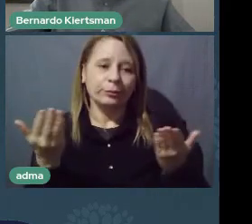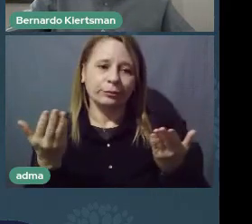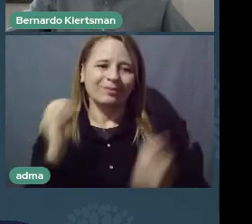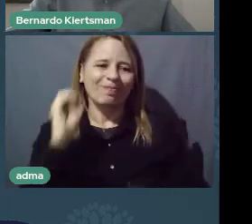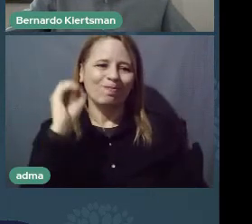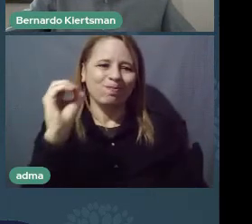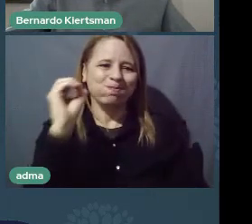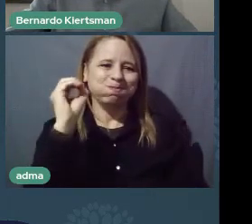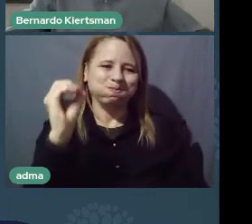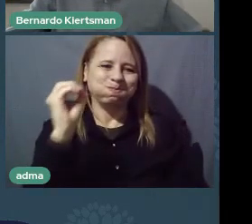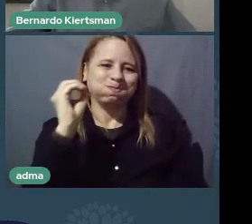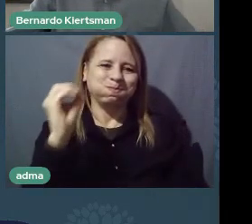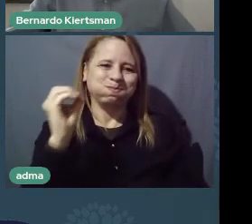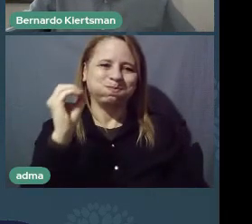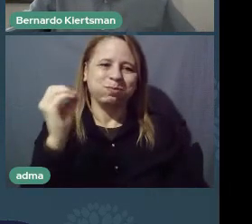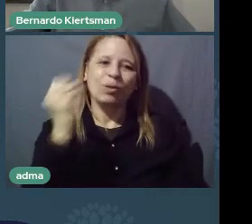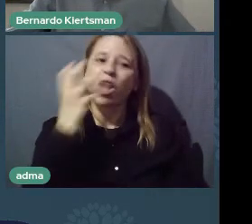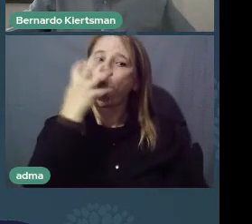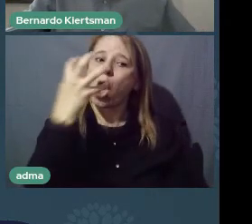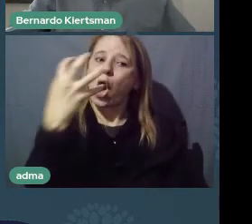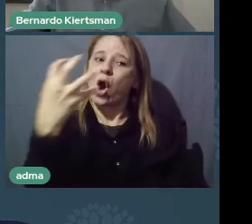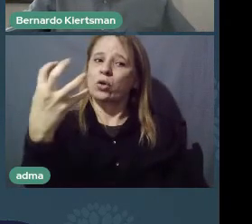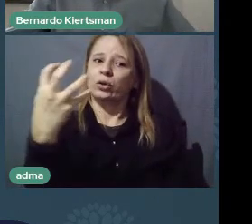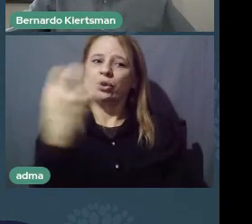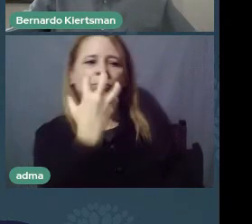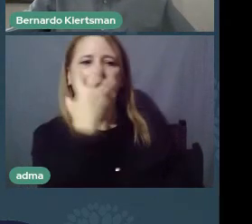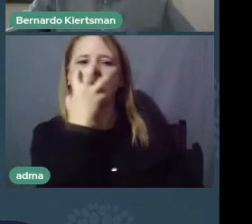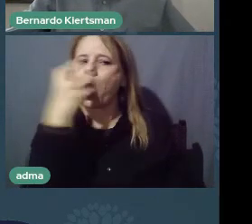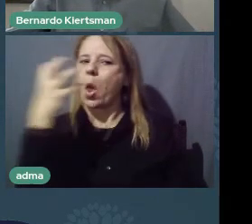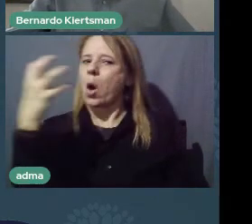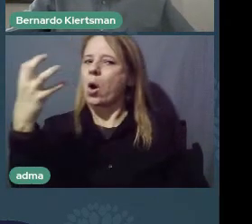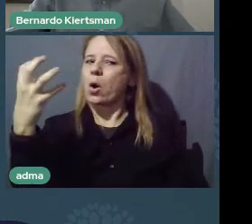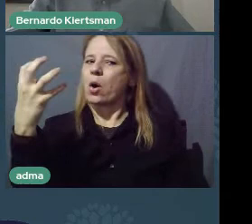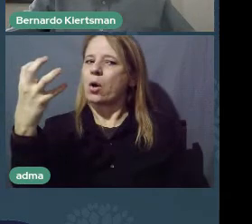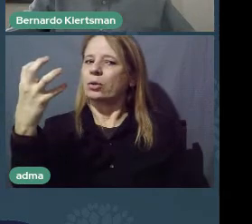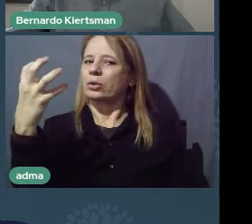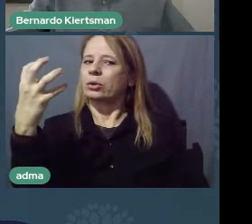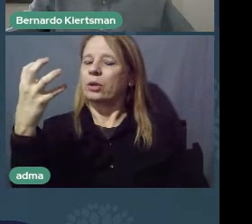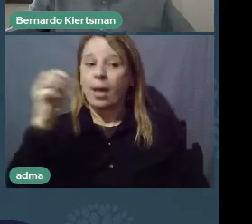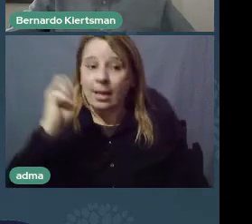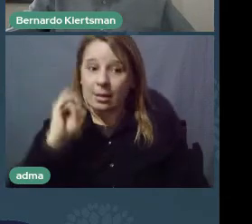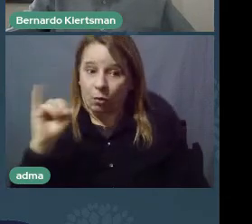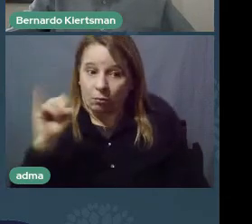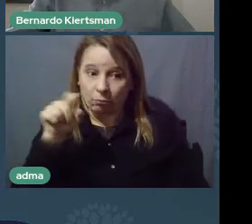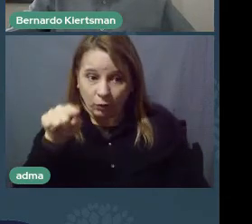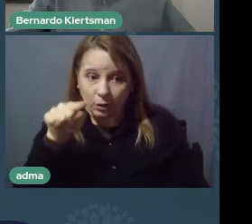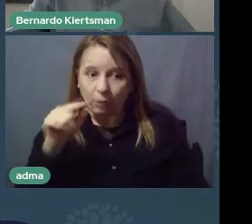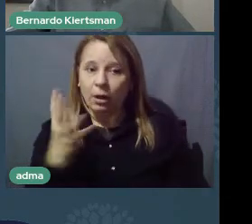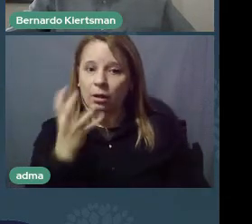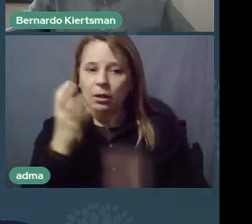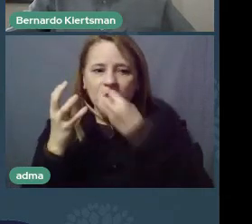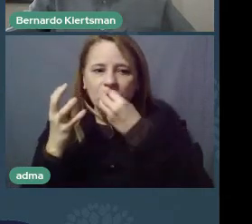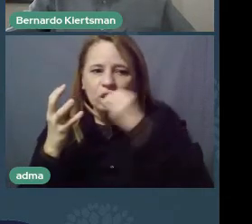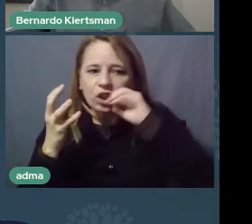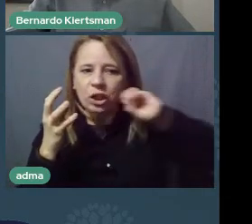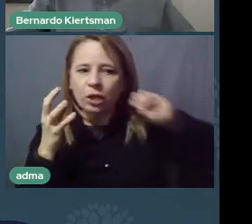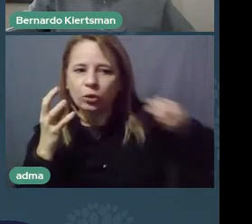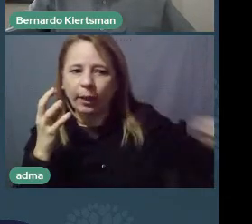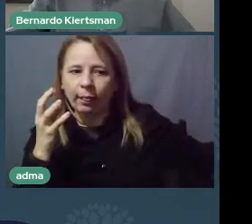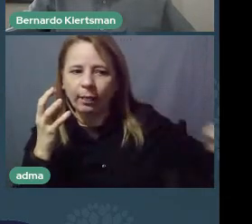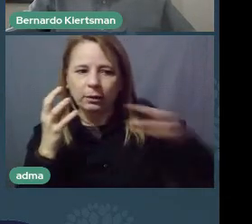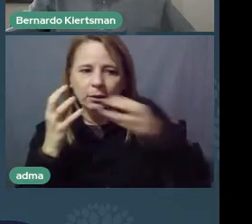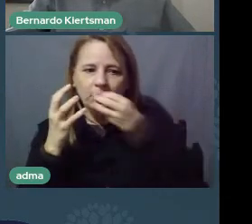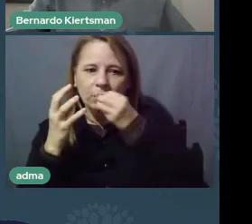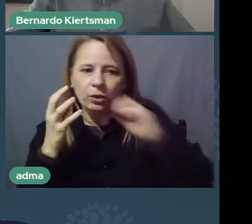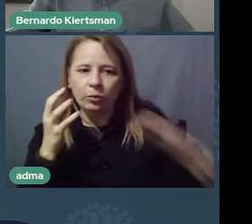Zero, né? Então, e quando você coloca a máscara na criança, tira a chupeta, mesmo assim,